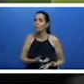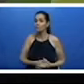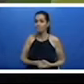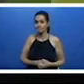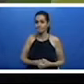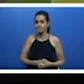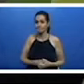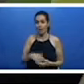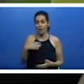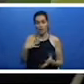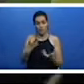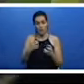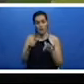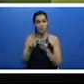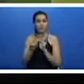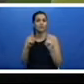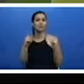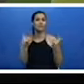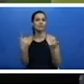uma generalização,